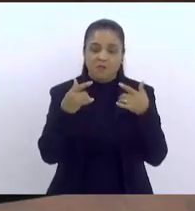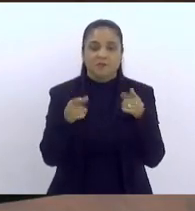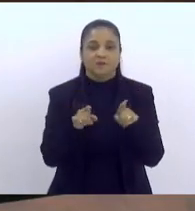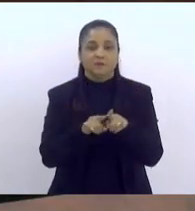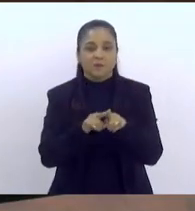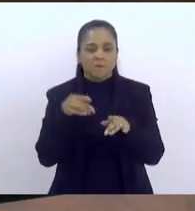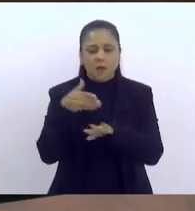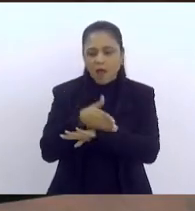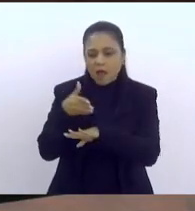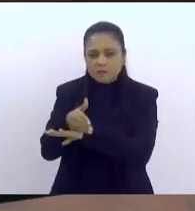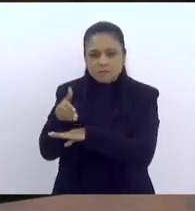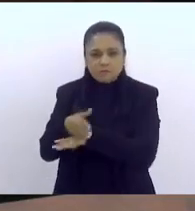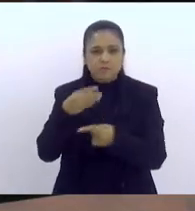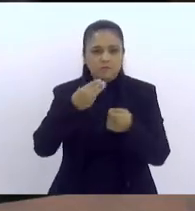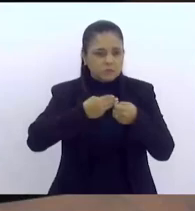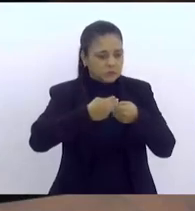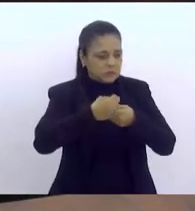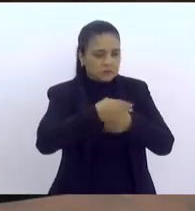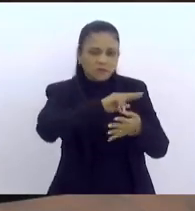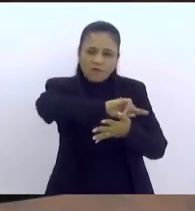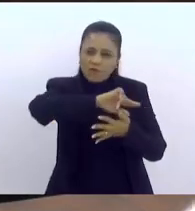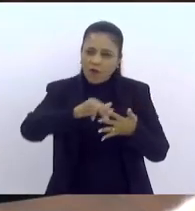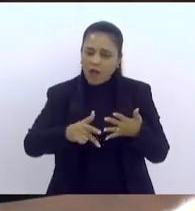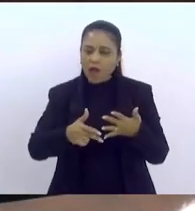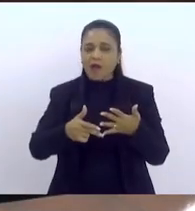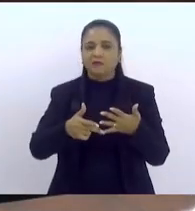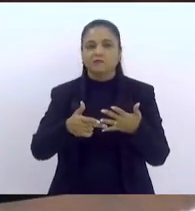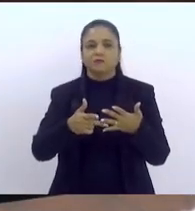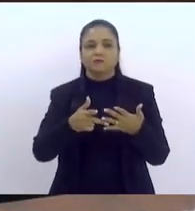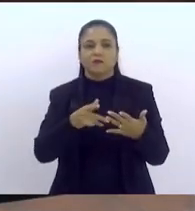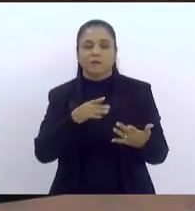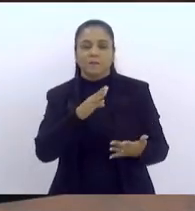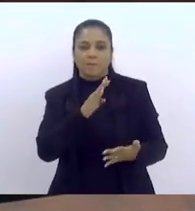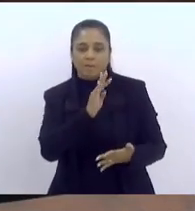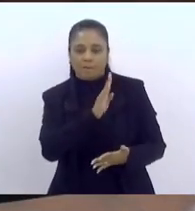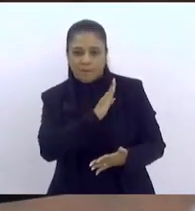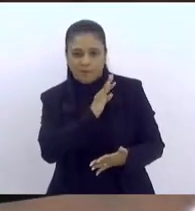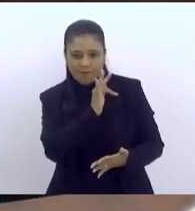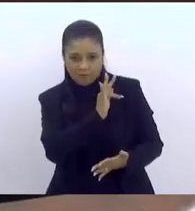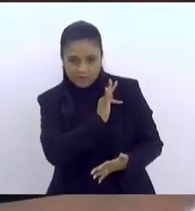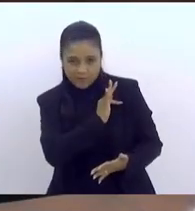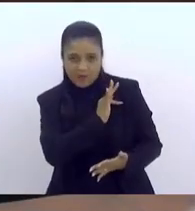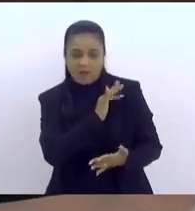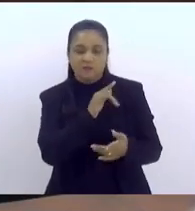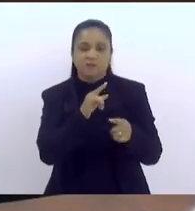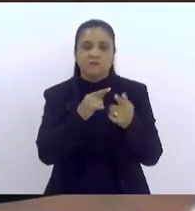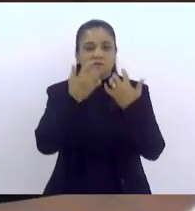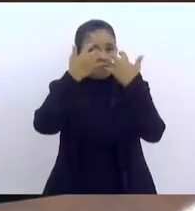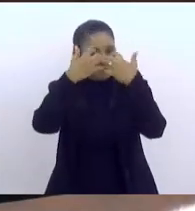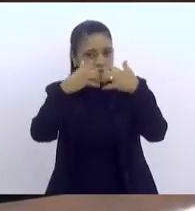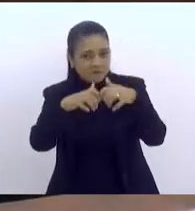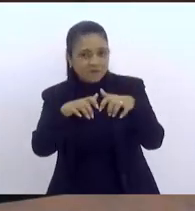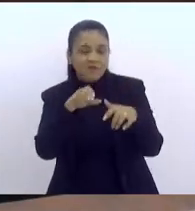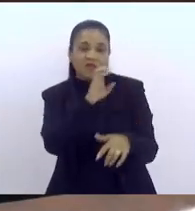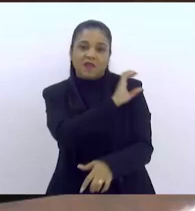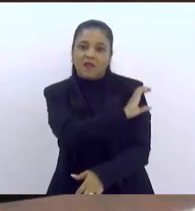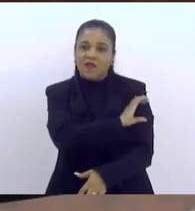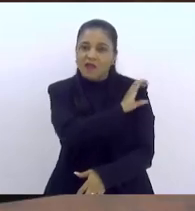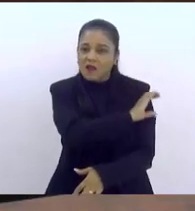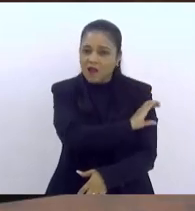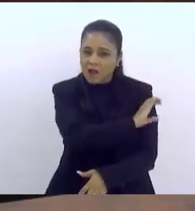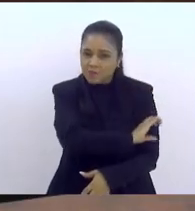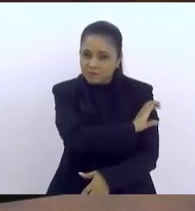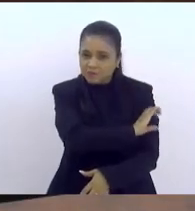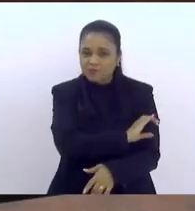diversos municípios, em massa os municípios da Baixada e da região serrana. Campos dos Goytacazes estava